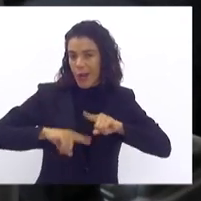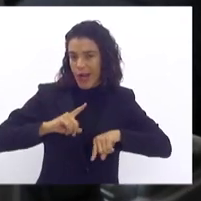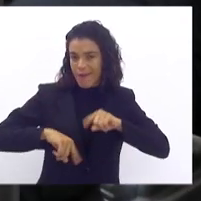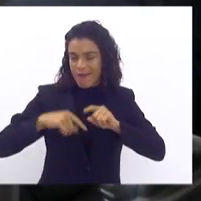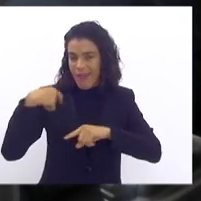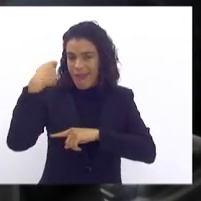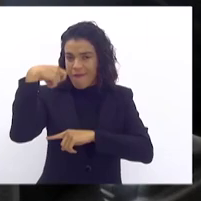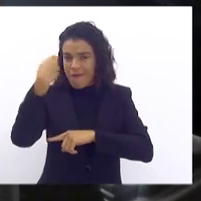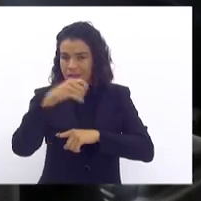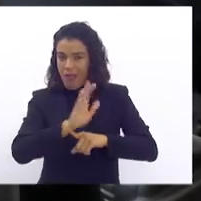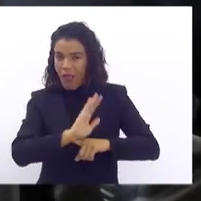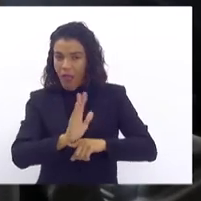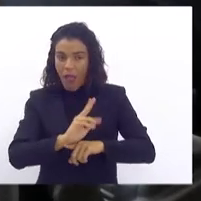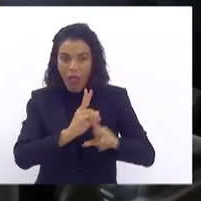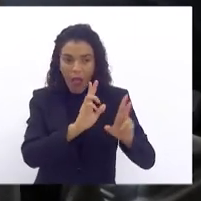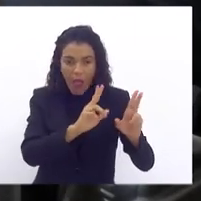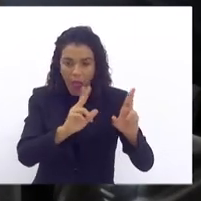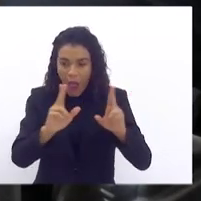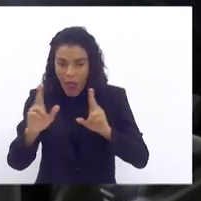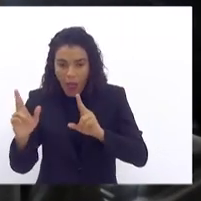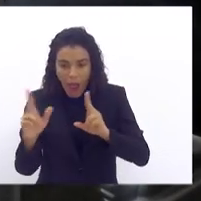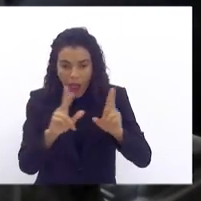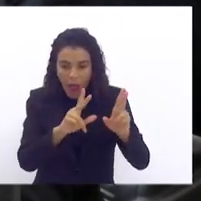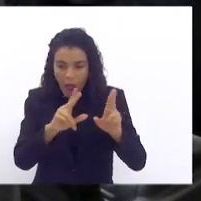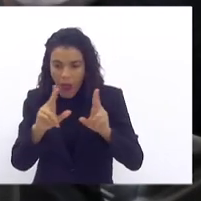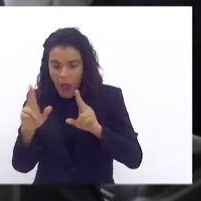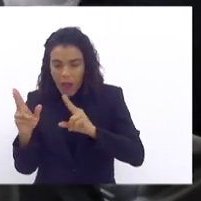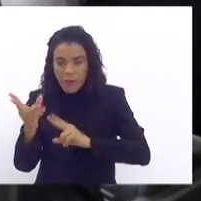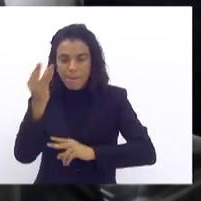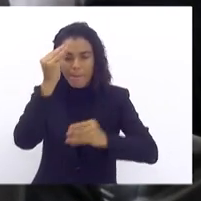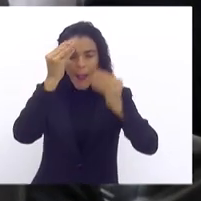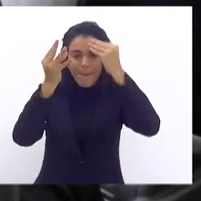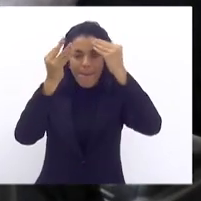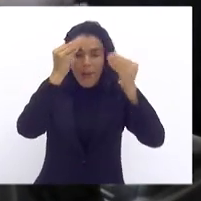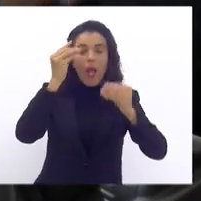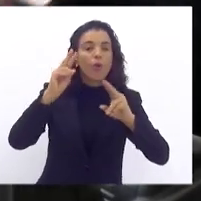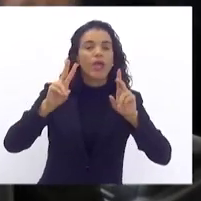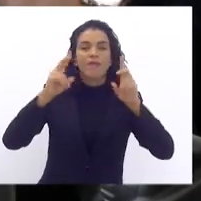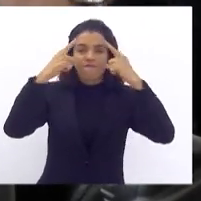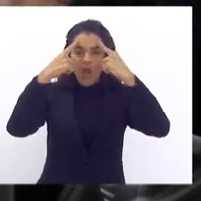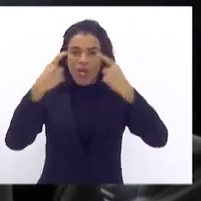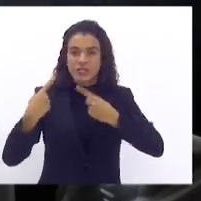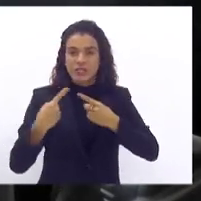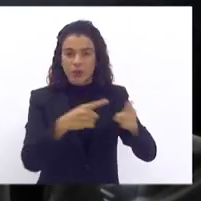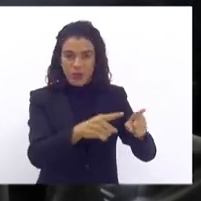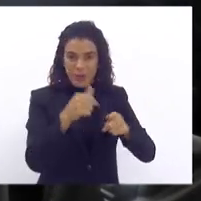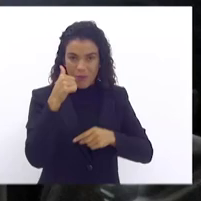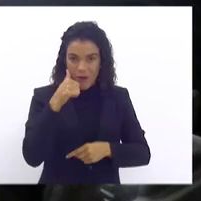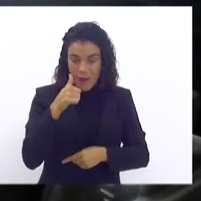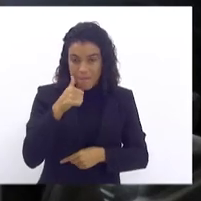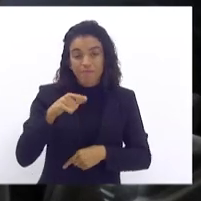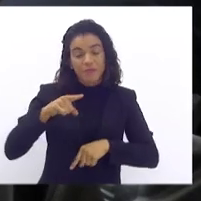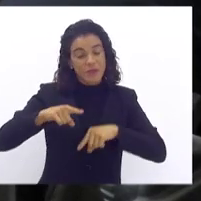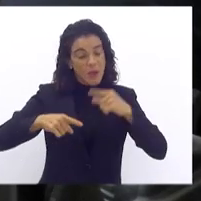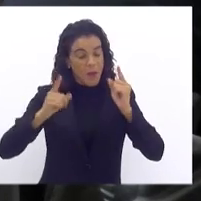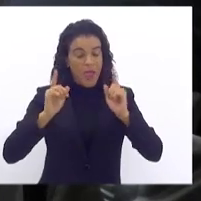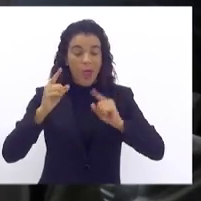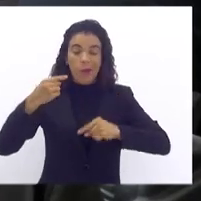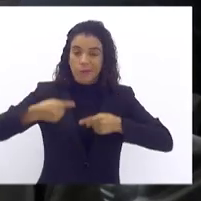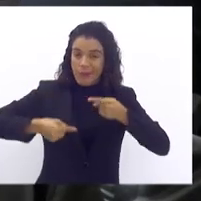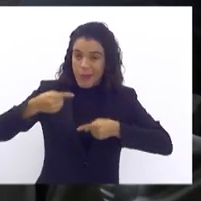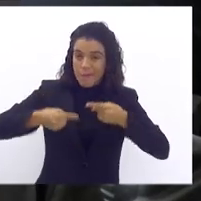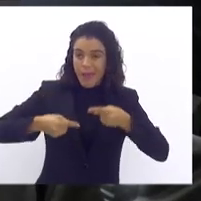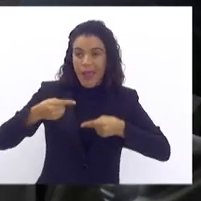que assistem filmes, e a pornografia também fomenta a violência contra a mulher. Então, esse é um debate que precisaria.